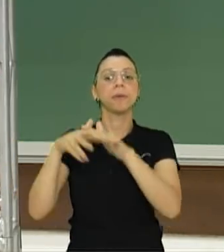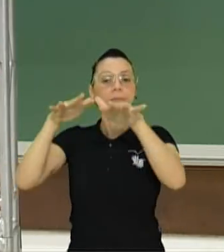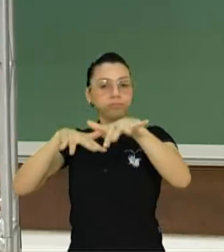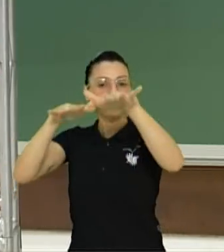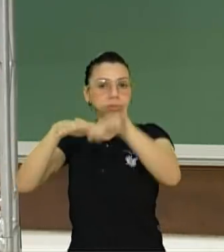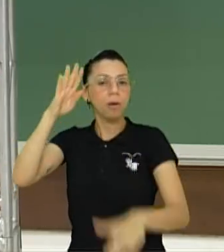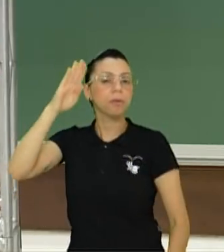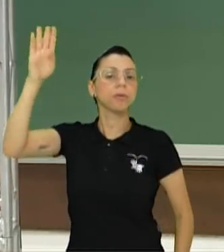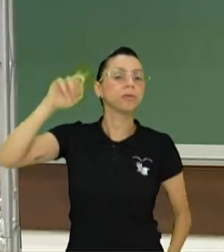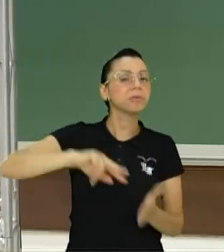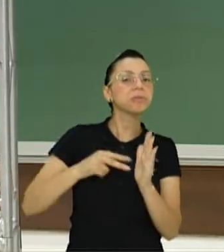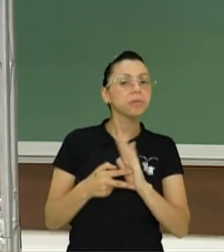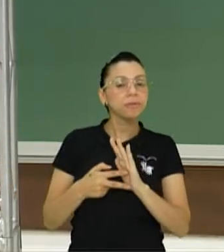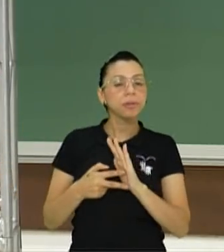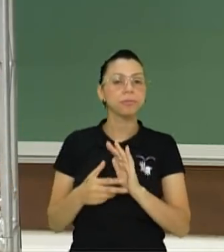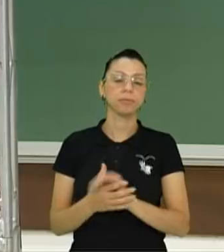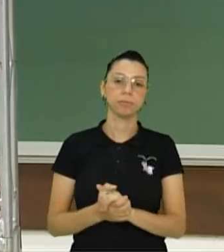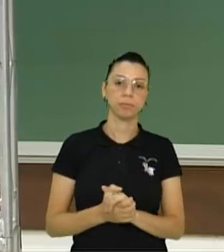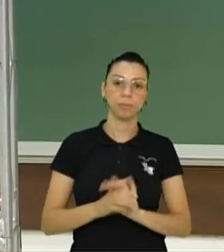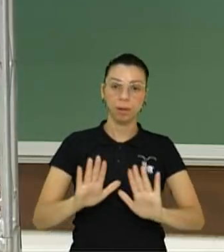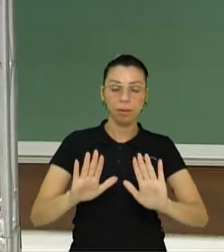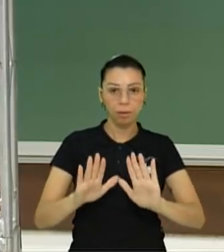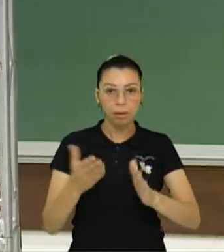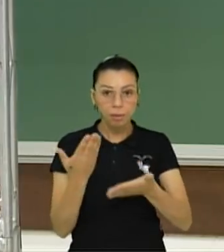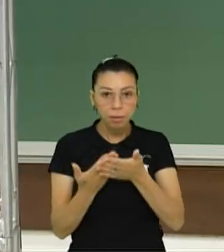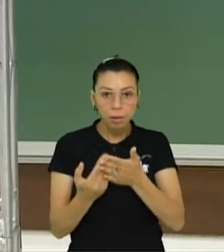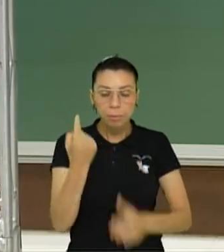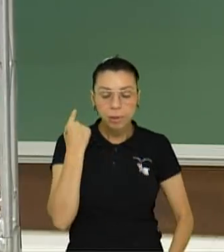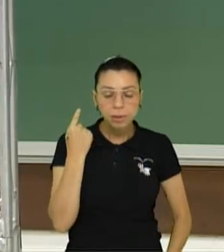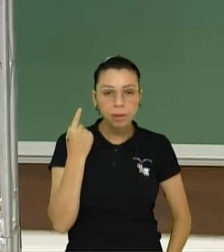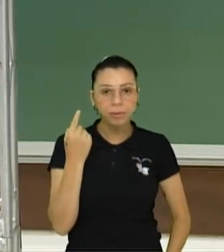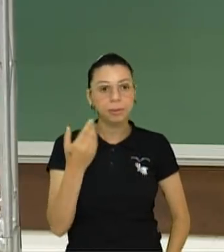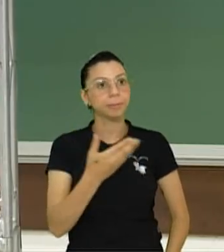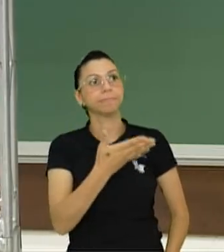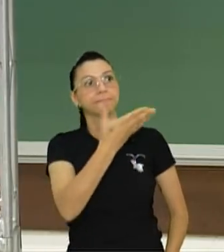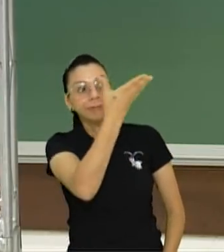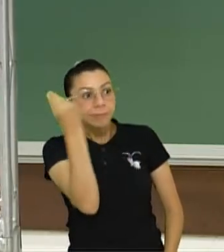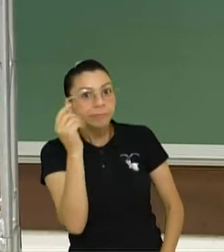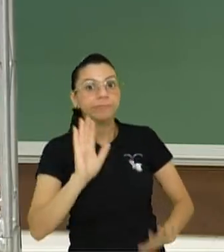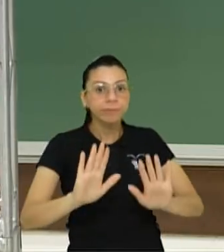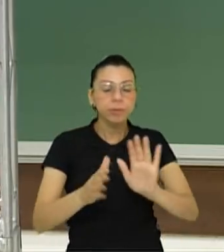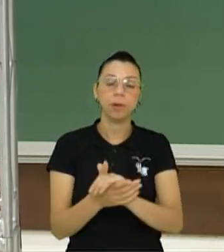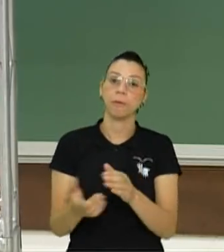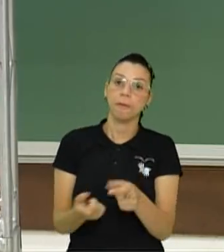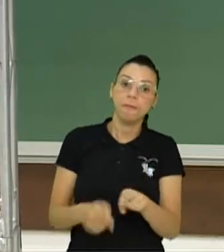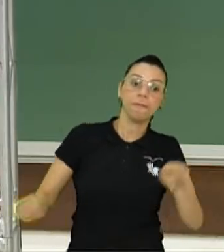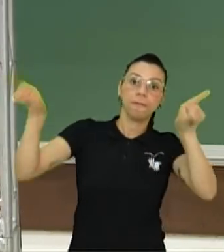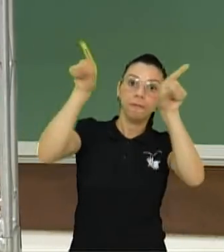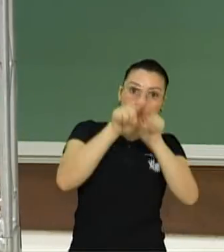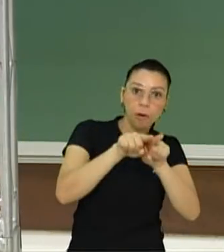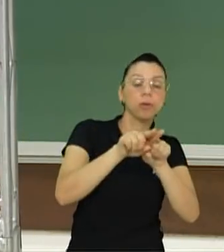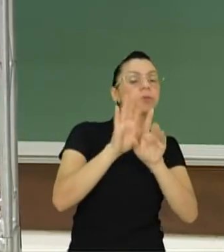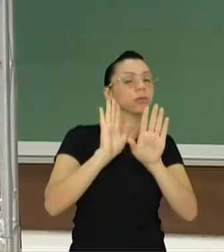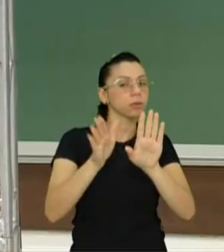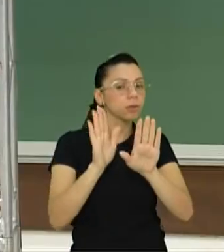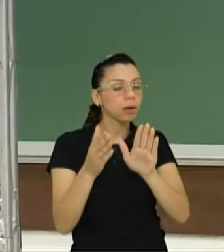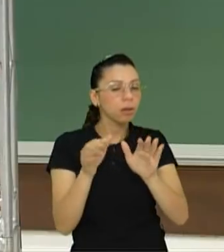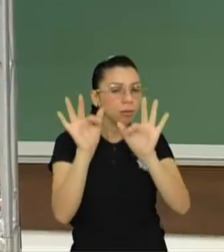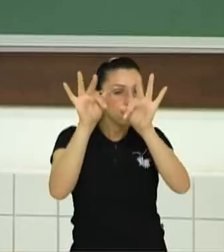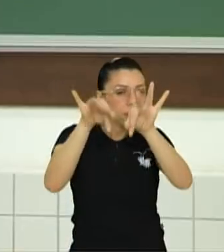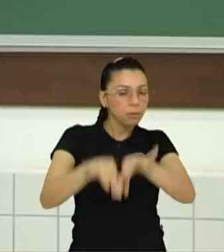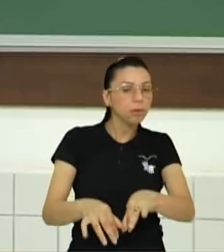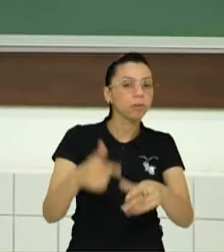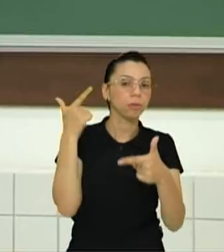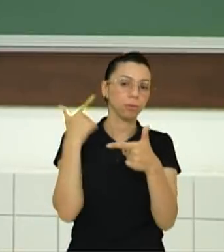significa. E lembram da aula passada? Pô, professor, eu perdi. Rapaz, volta lá, galerinha do sexto ano. Nós comentamos bem no finalzinho um